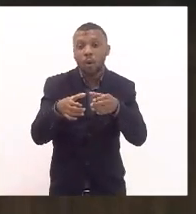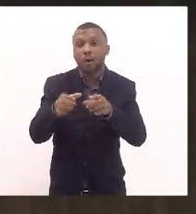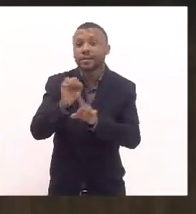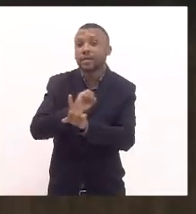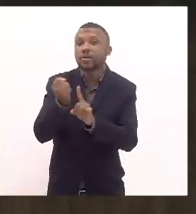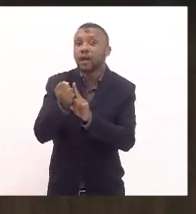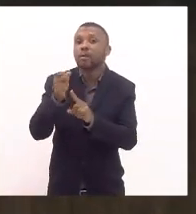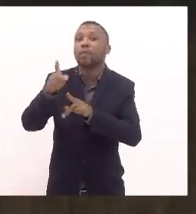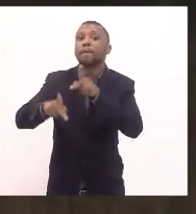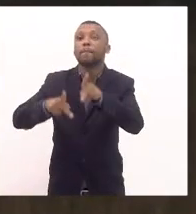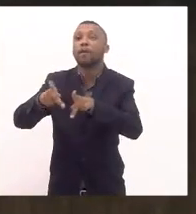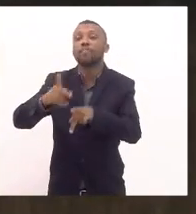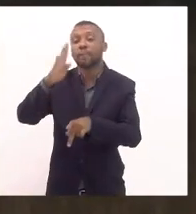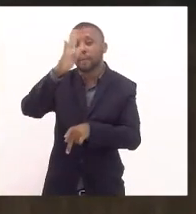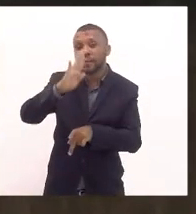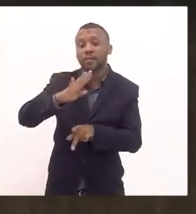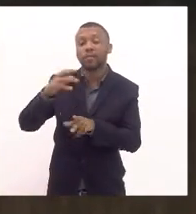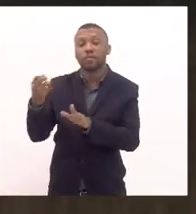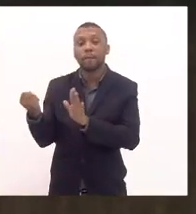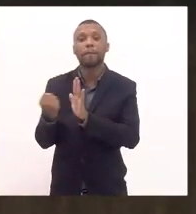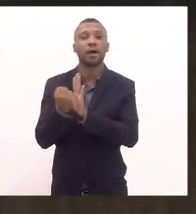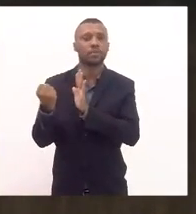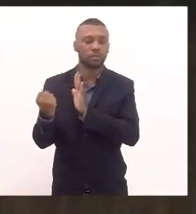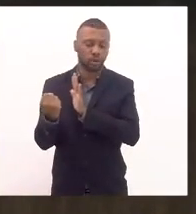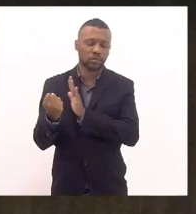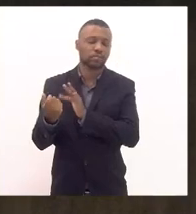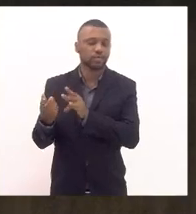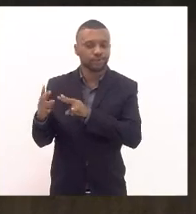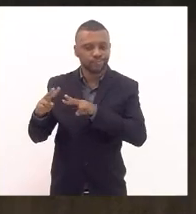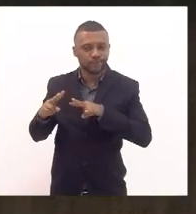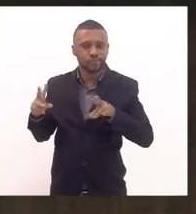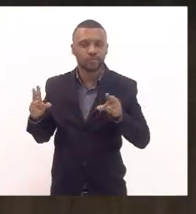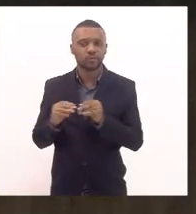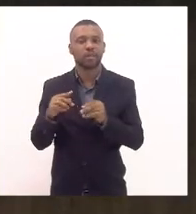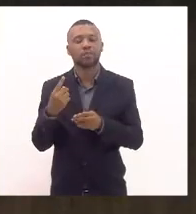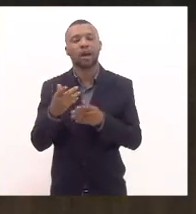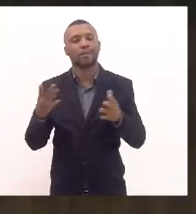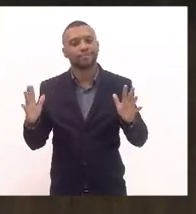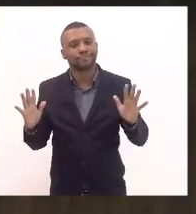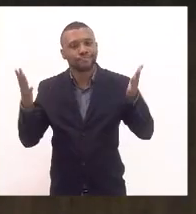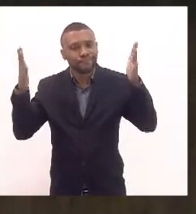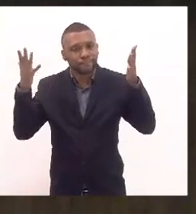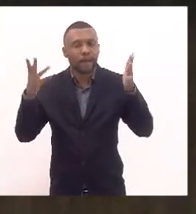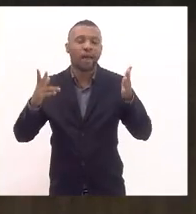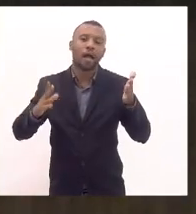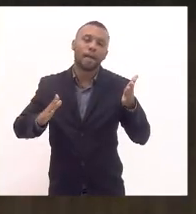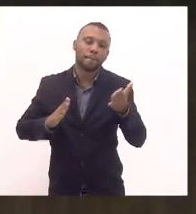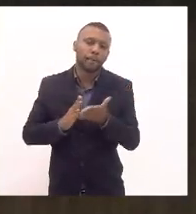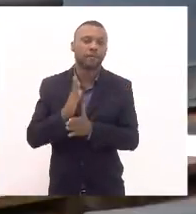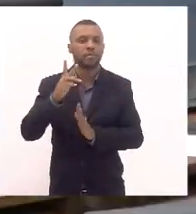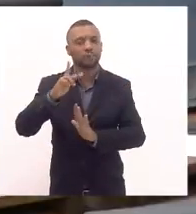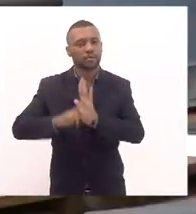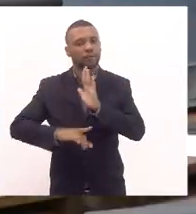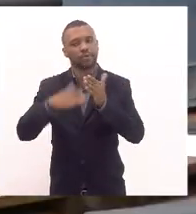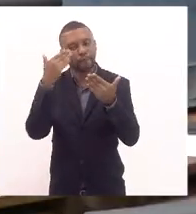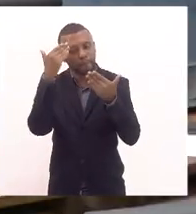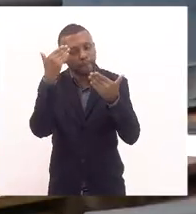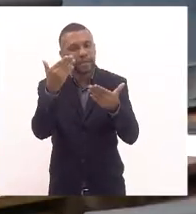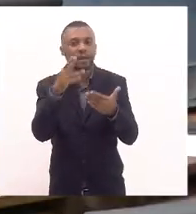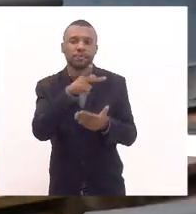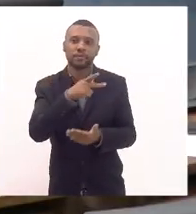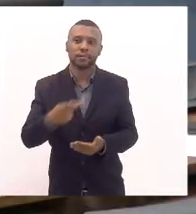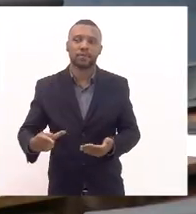povo brasileiro ela é o nosso patrimônio E assim a gente celebra aprovação desse projeto Obrigada presente